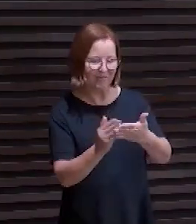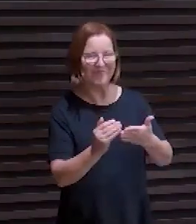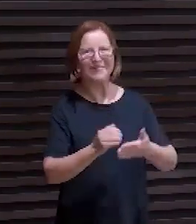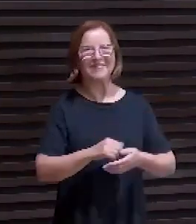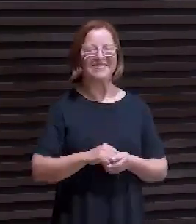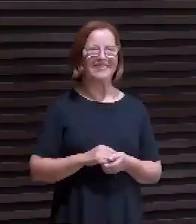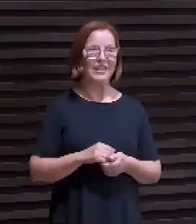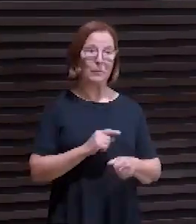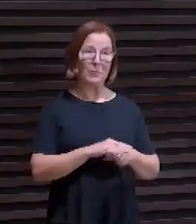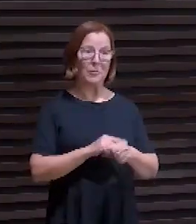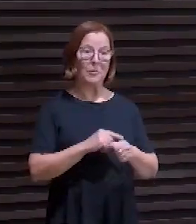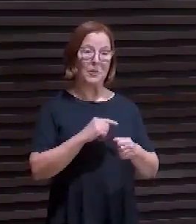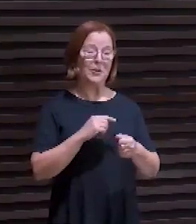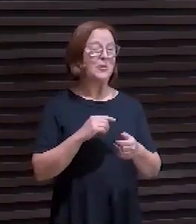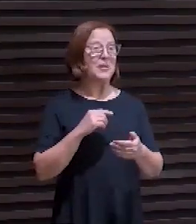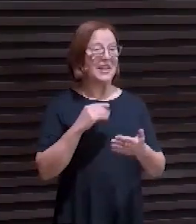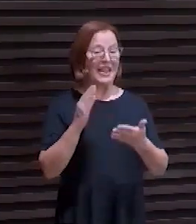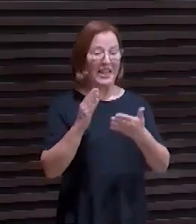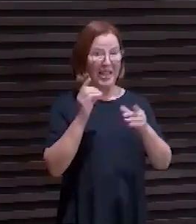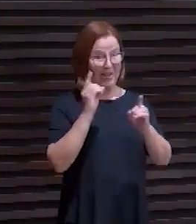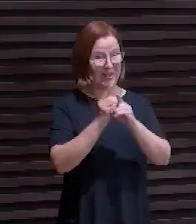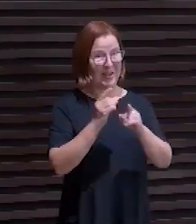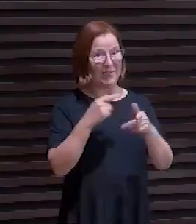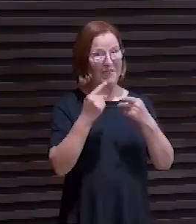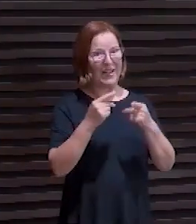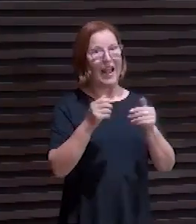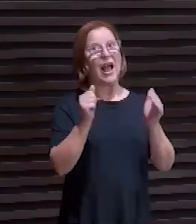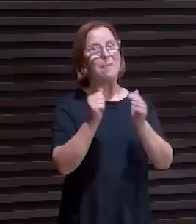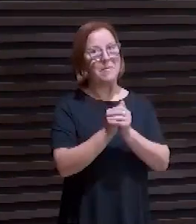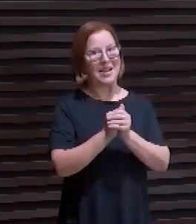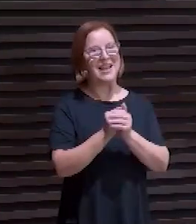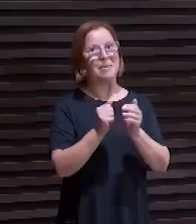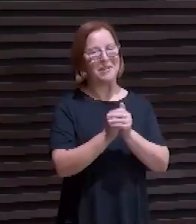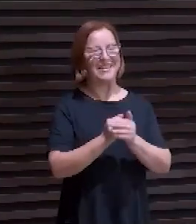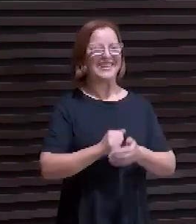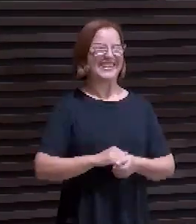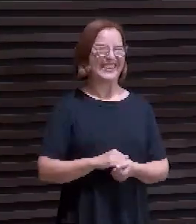Quando acharem, diga amém. É bom.